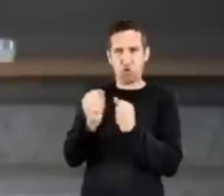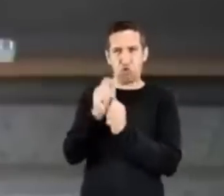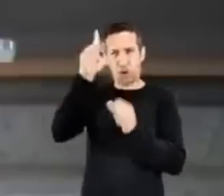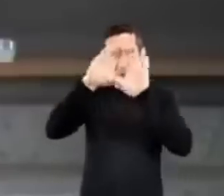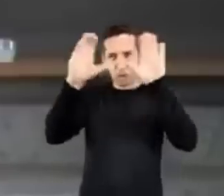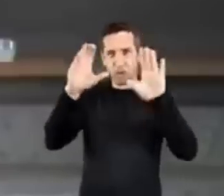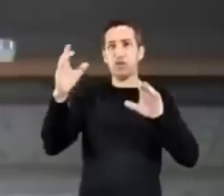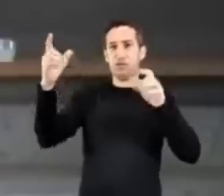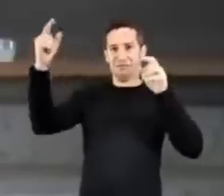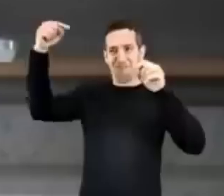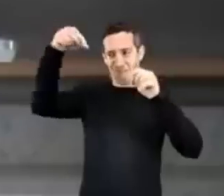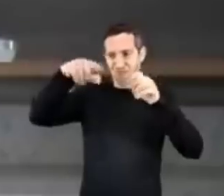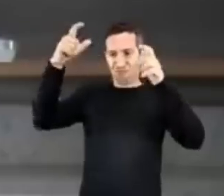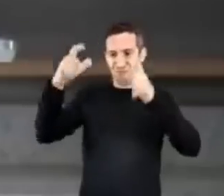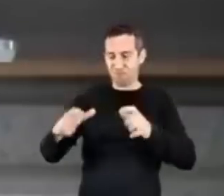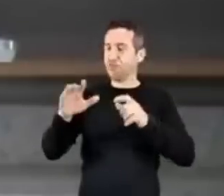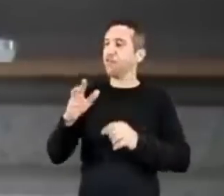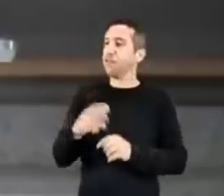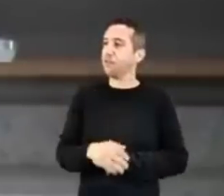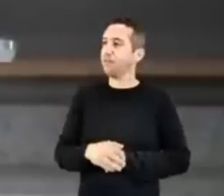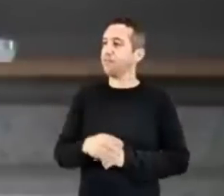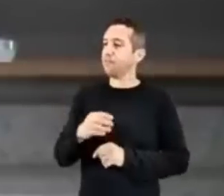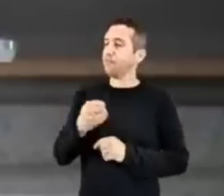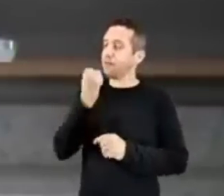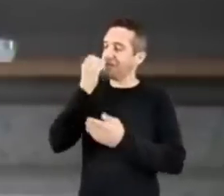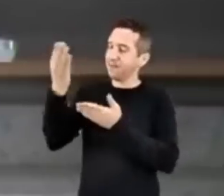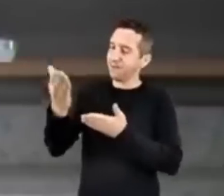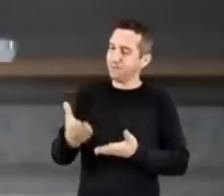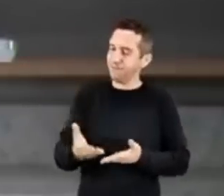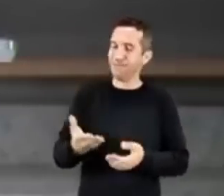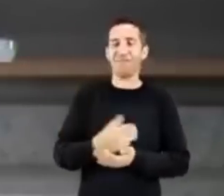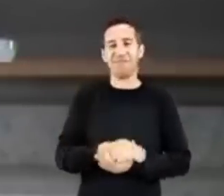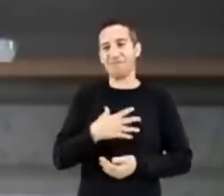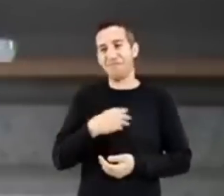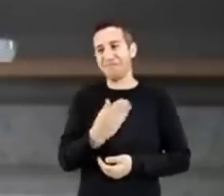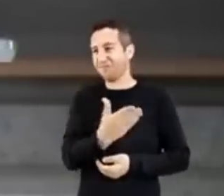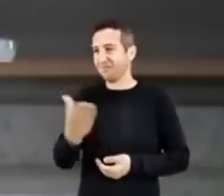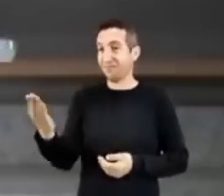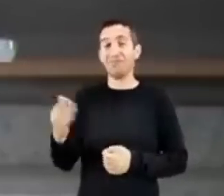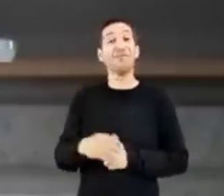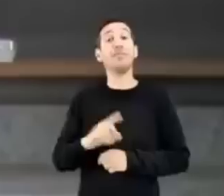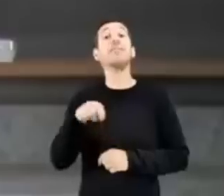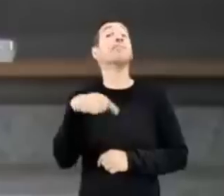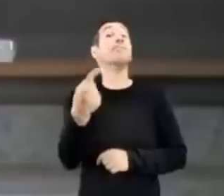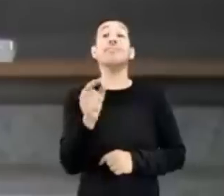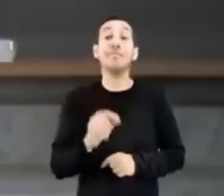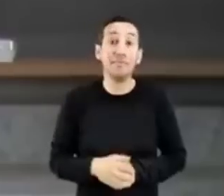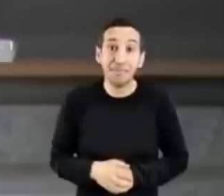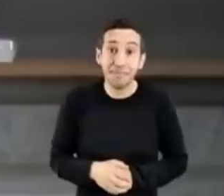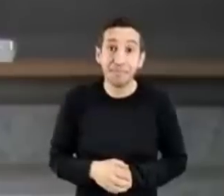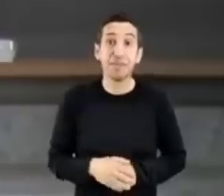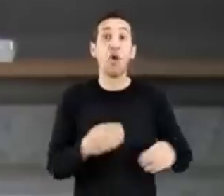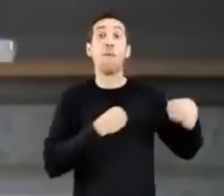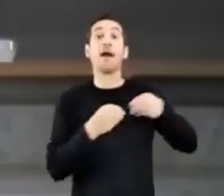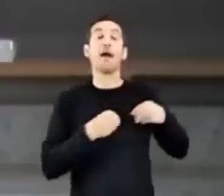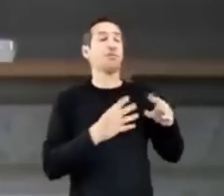você desde a fundação do mundo bom e depois disso o pecado acabará